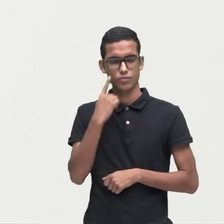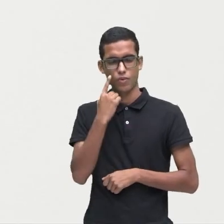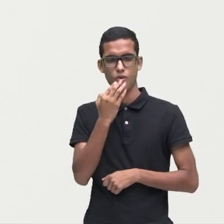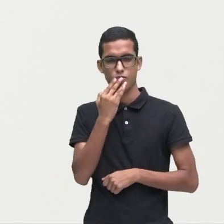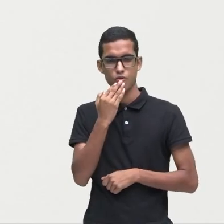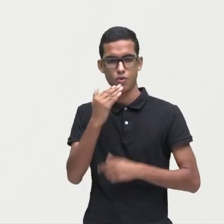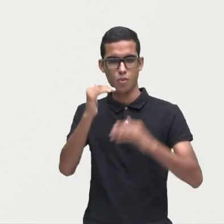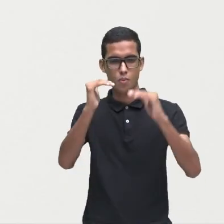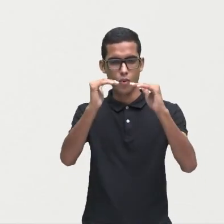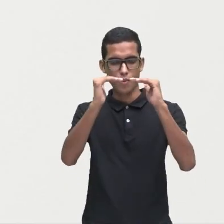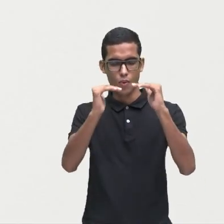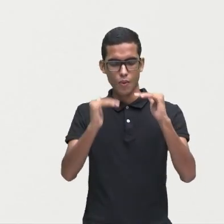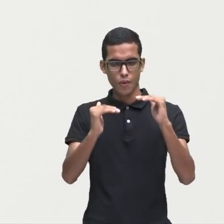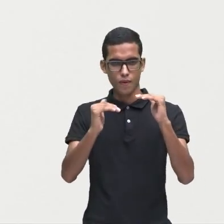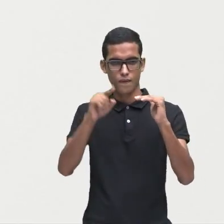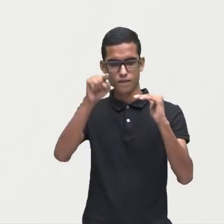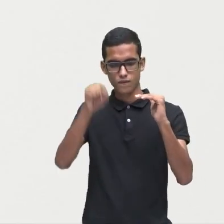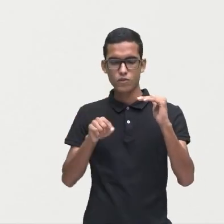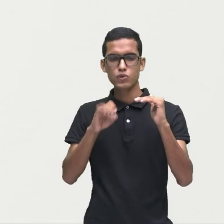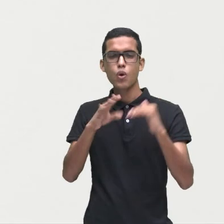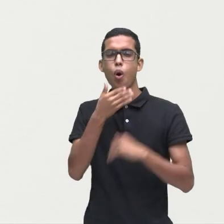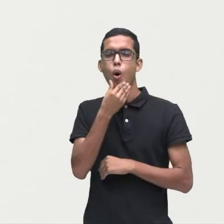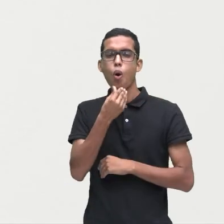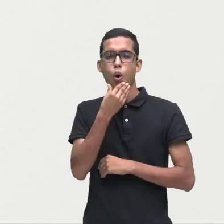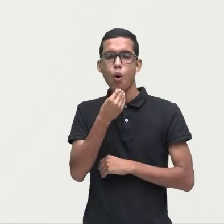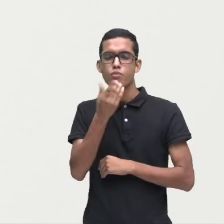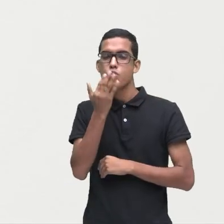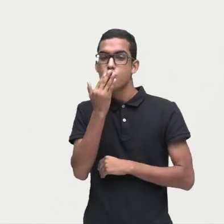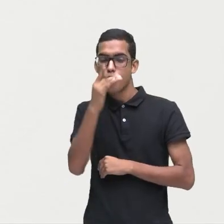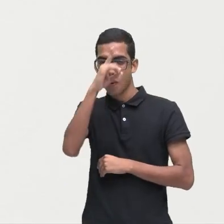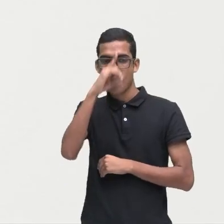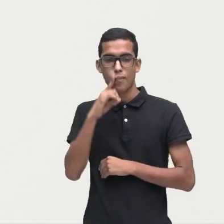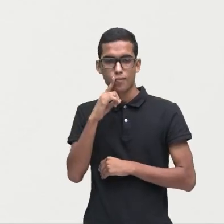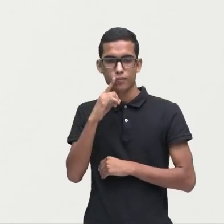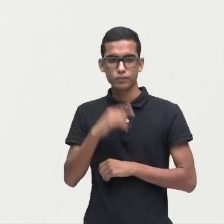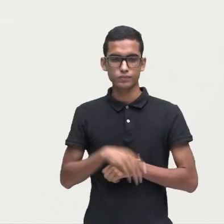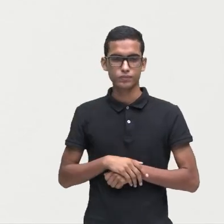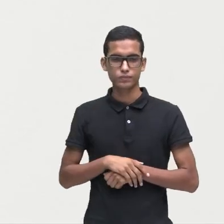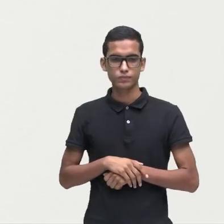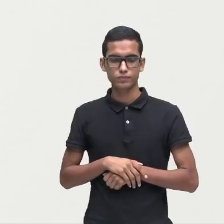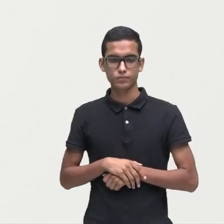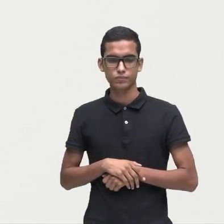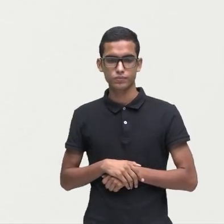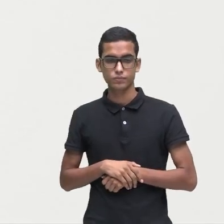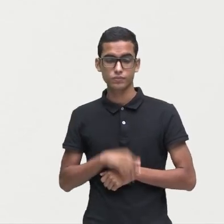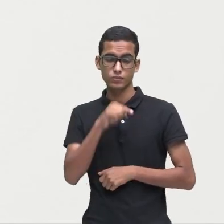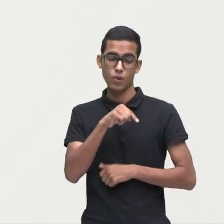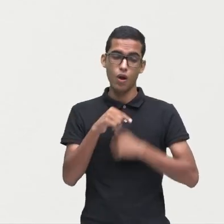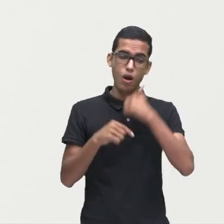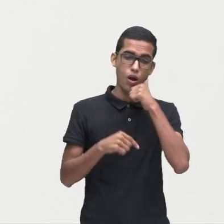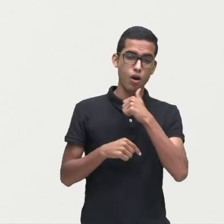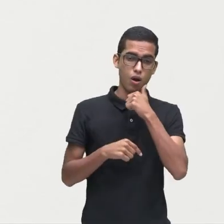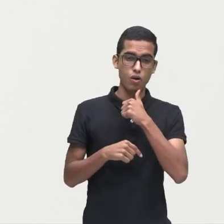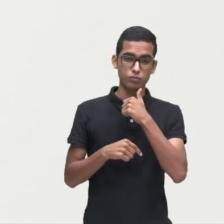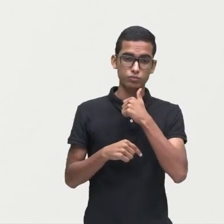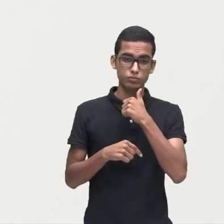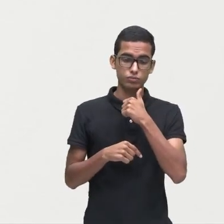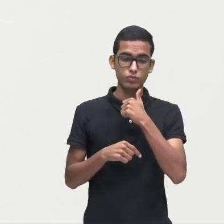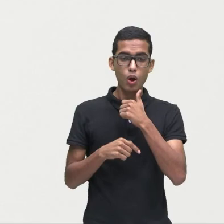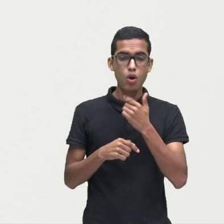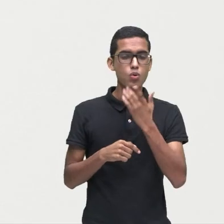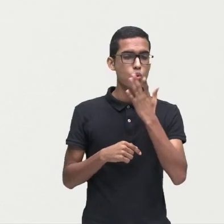a nossa tabelinha, tá? E aí, as meninas serão representadas pela